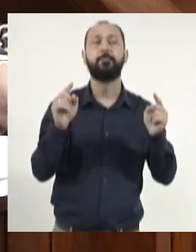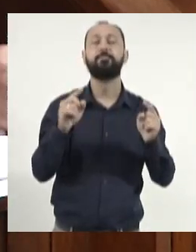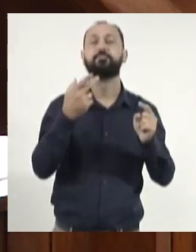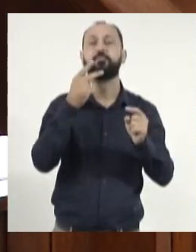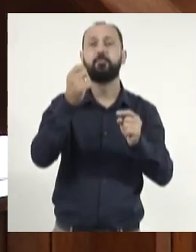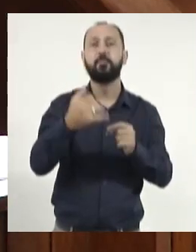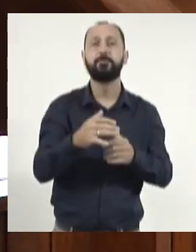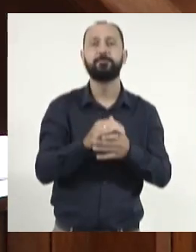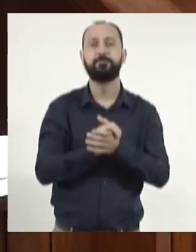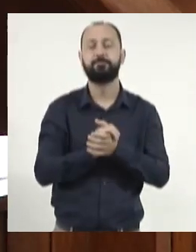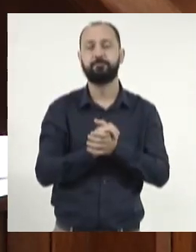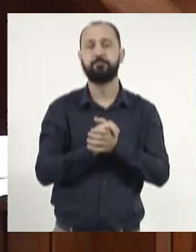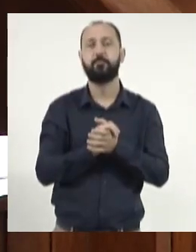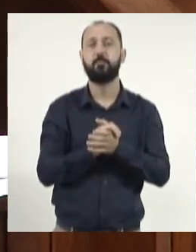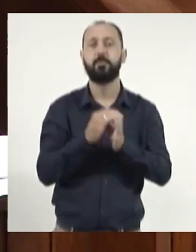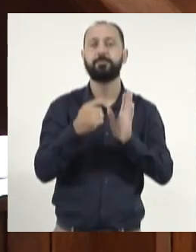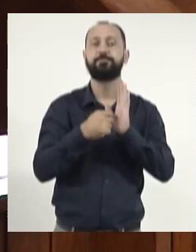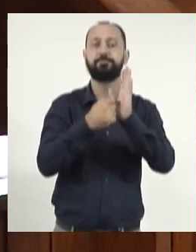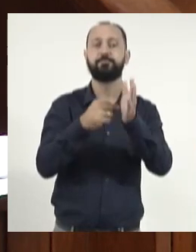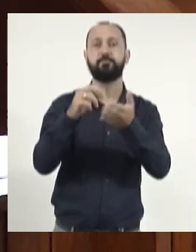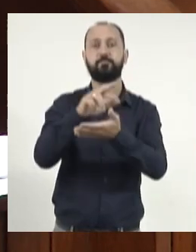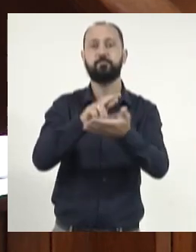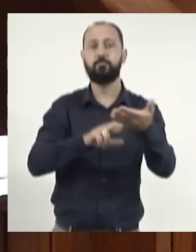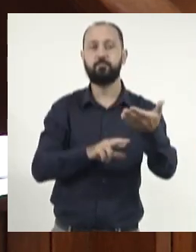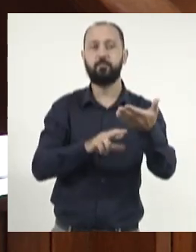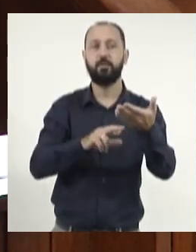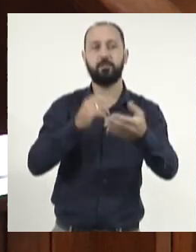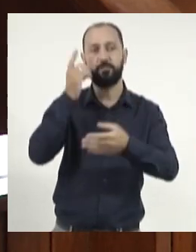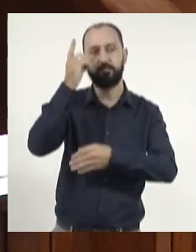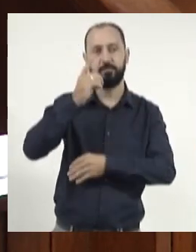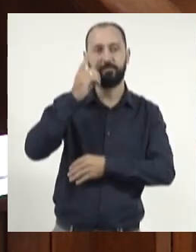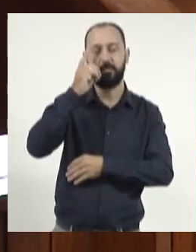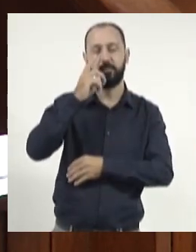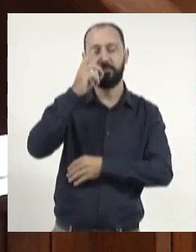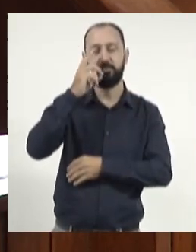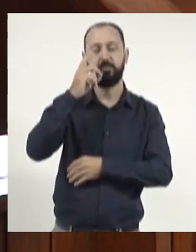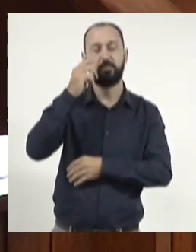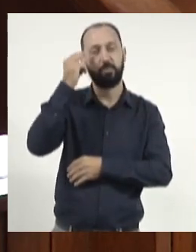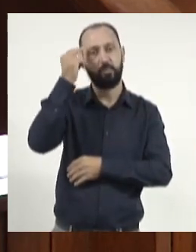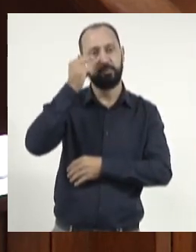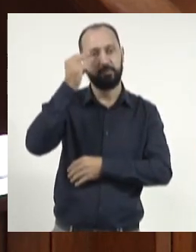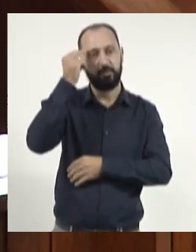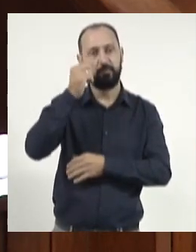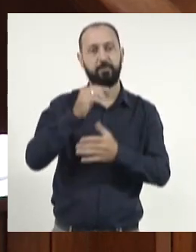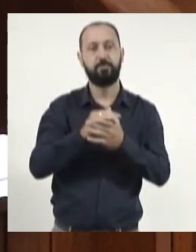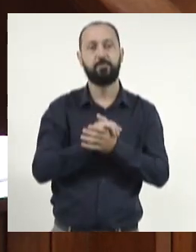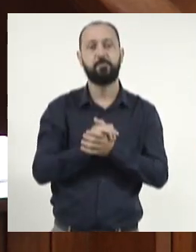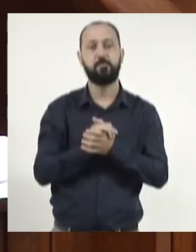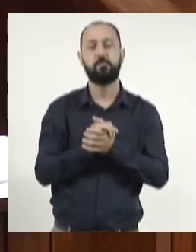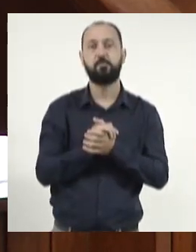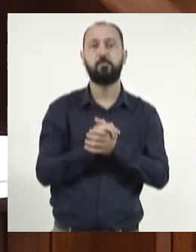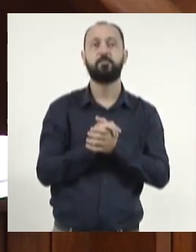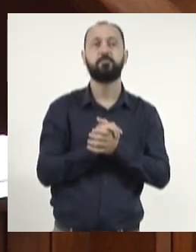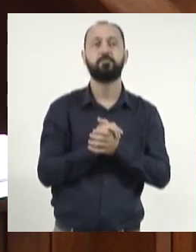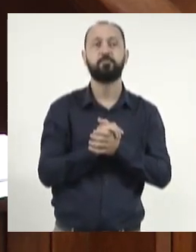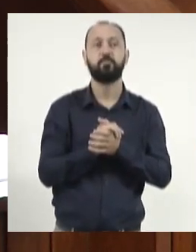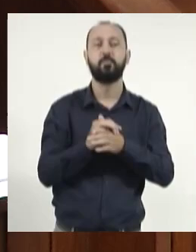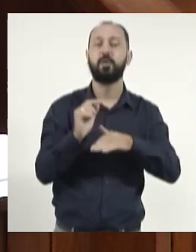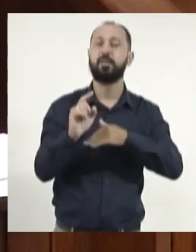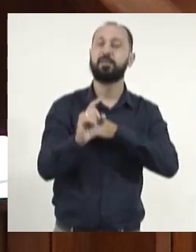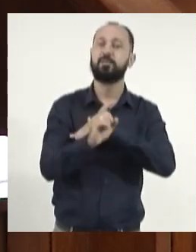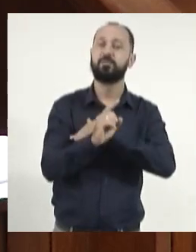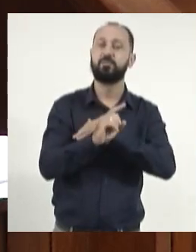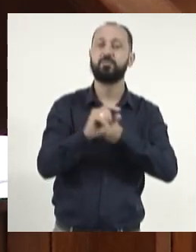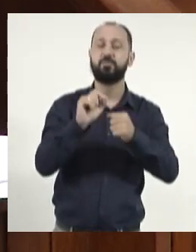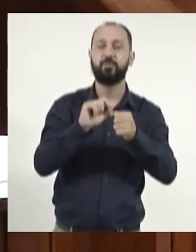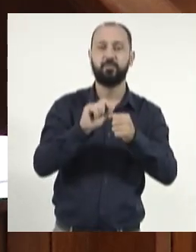ele defendeu isso apresentando um relatório, deputado Zé Teixeira, relatório esse, né, do serviço de saúde